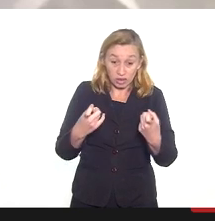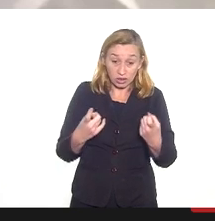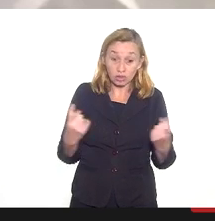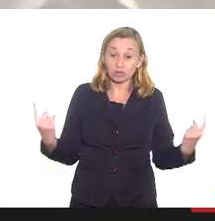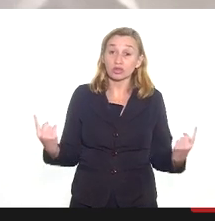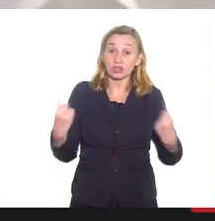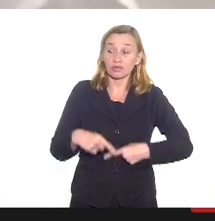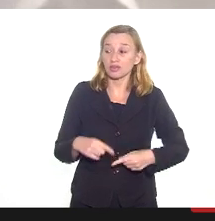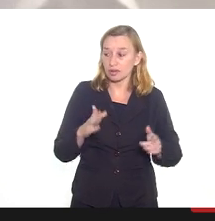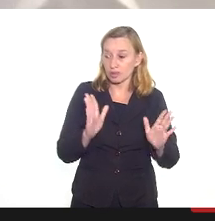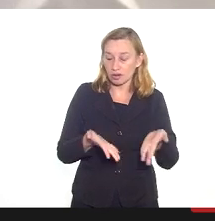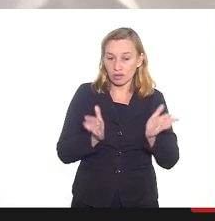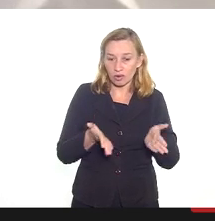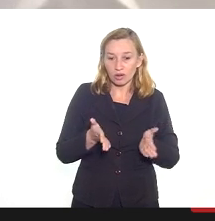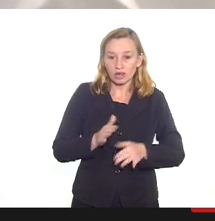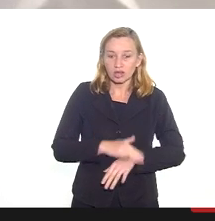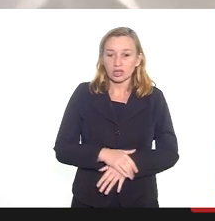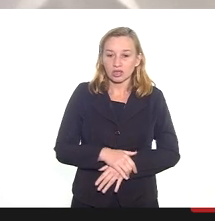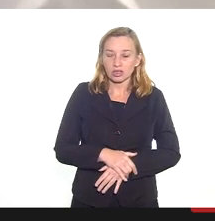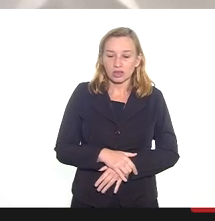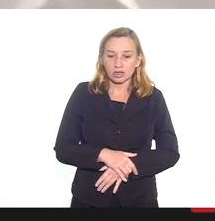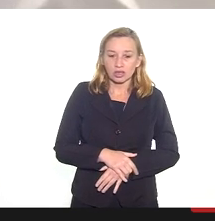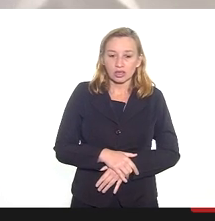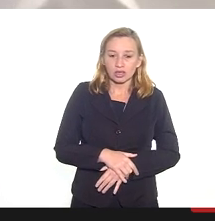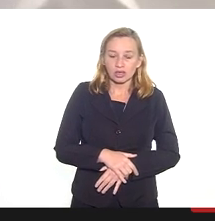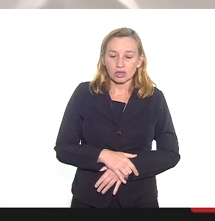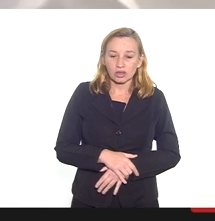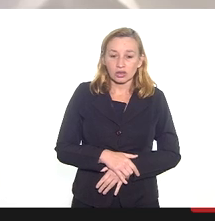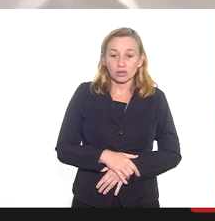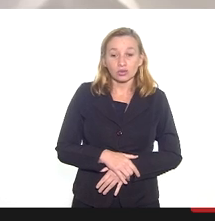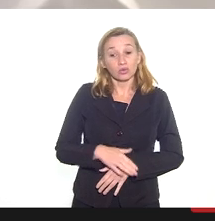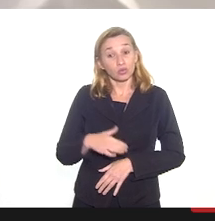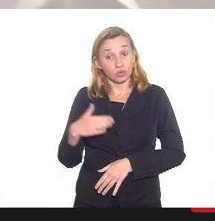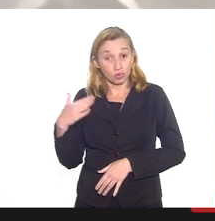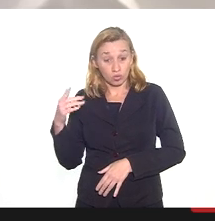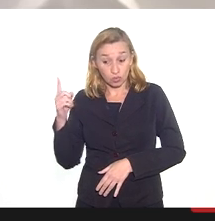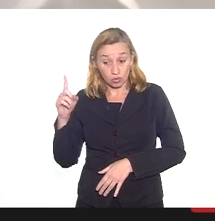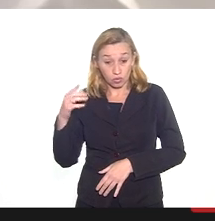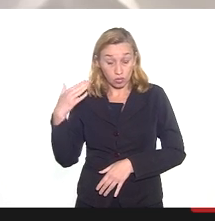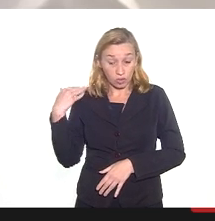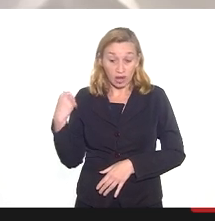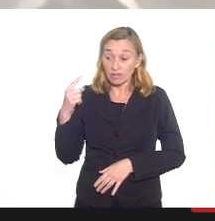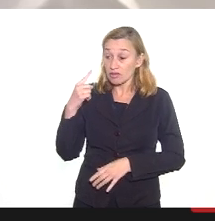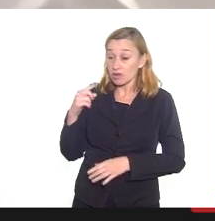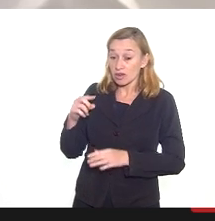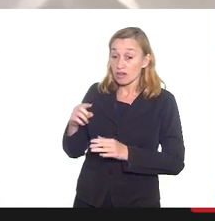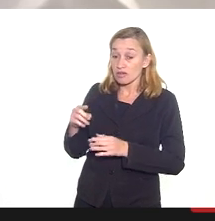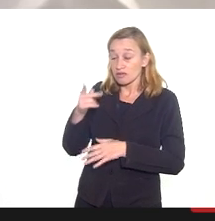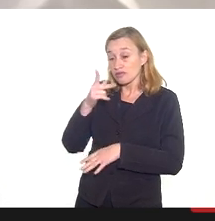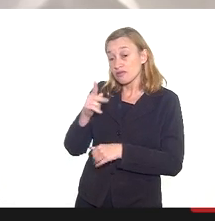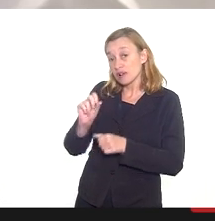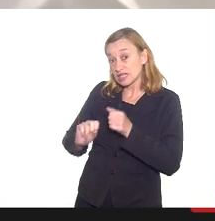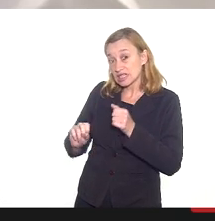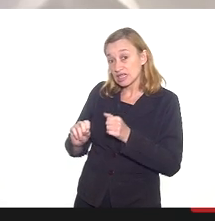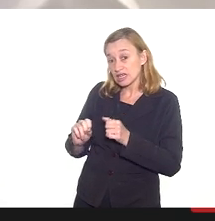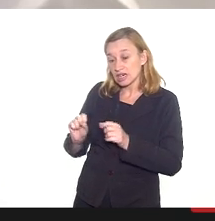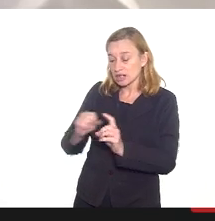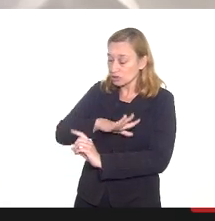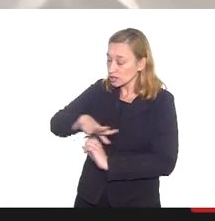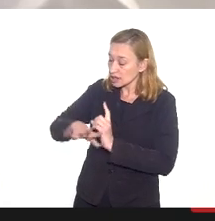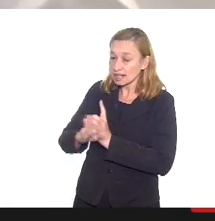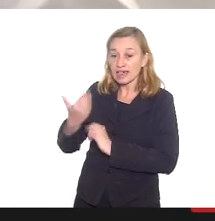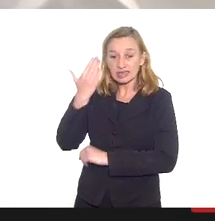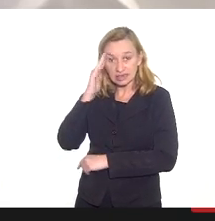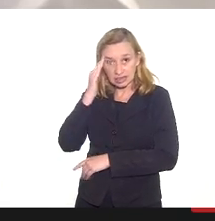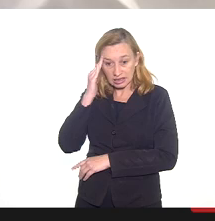está posto, né, é de nós, de um lado, e fazermos a sociedade entender que essa